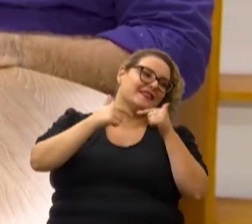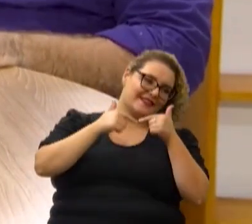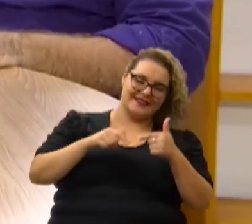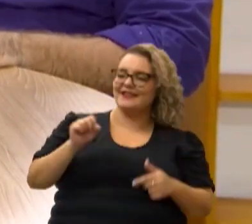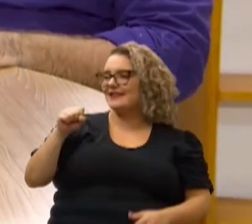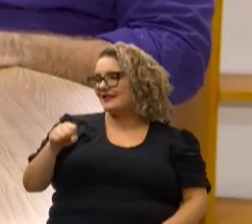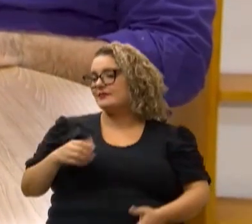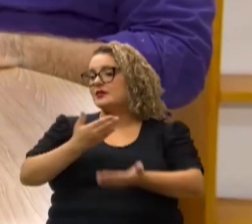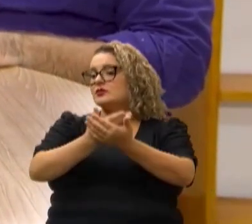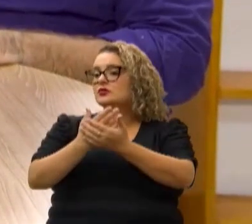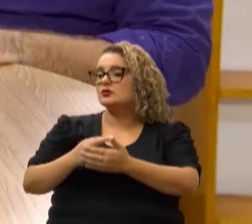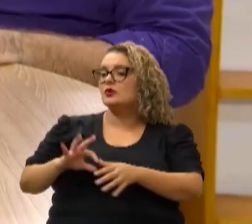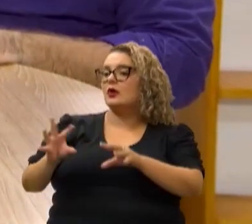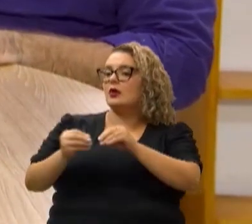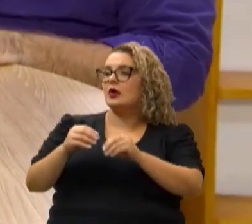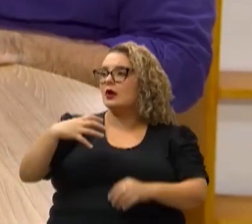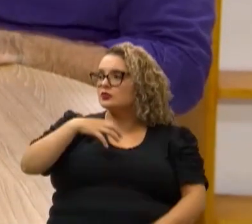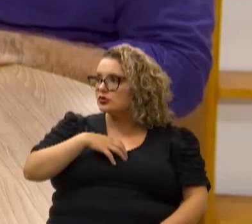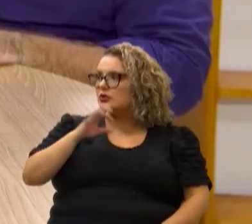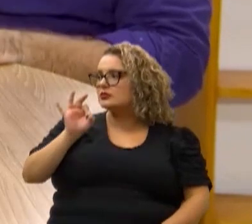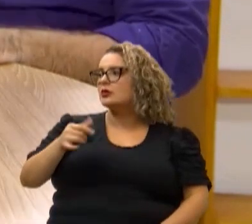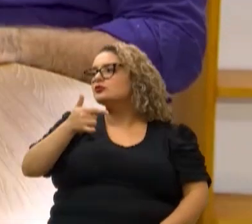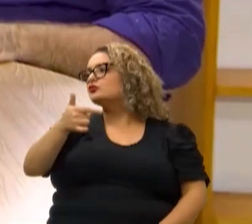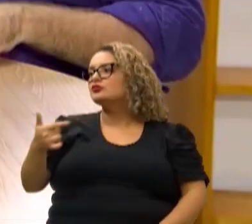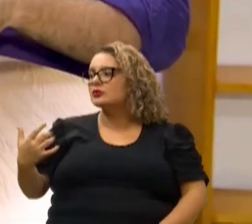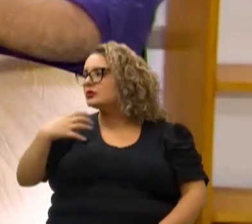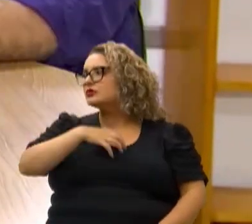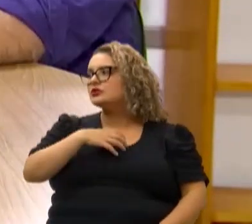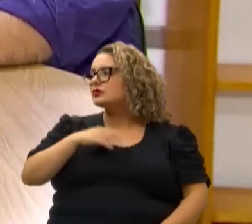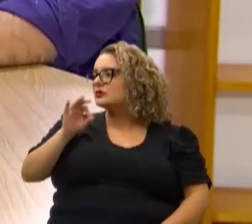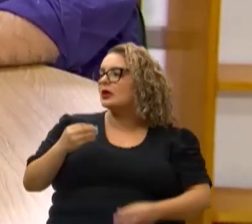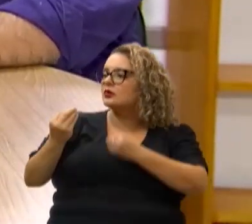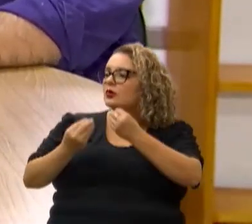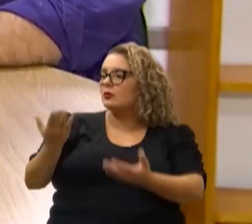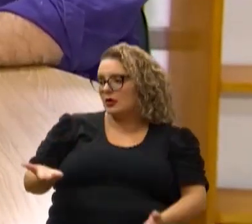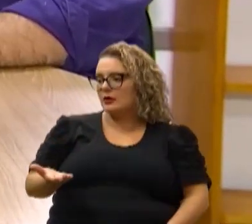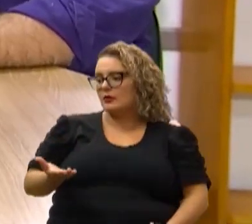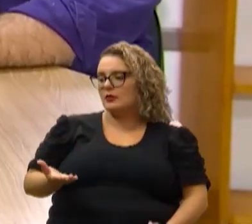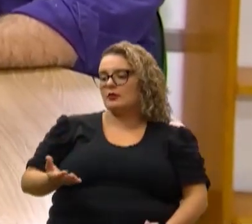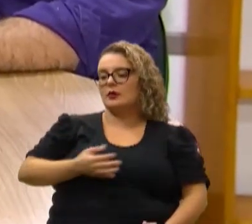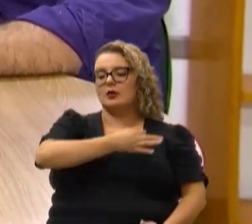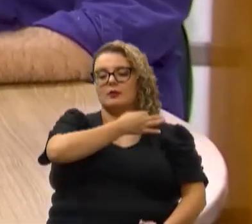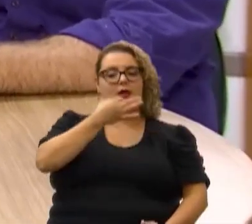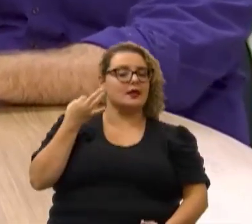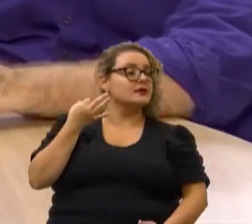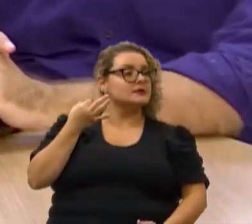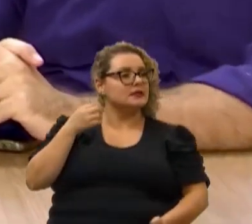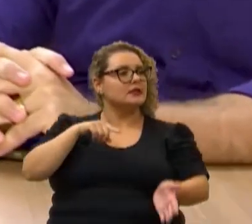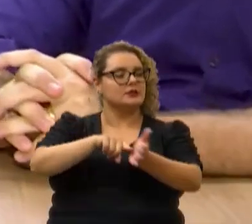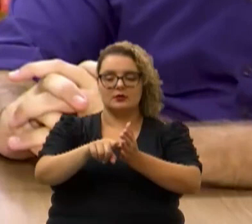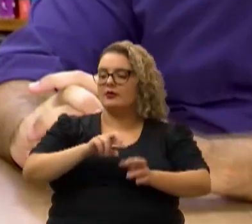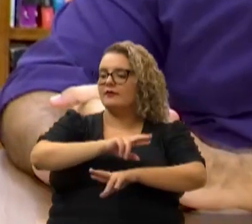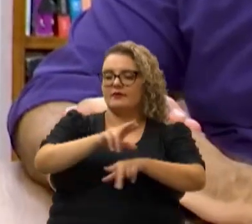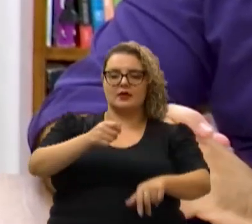Mas eu sempre estudei com resumo. É o jeito certo? Não existe jeito certo? Como que é isso? É uma excelente pergunta. Muitos alunos